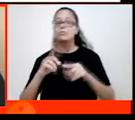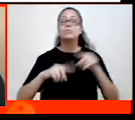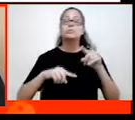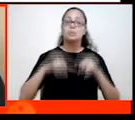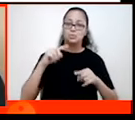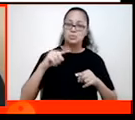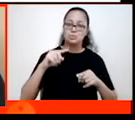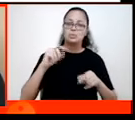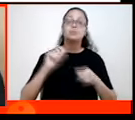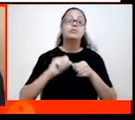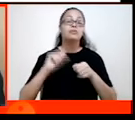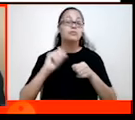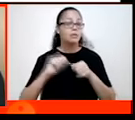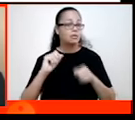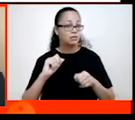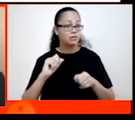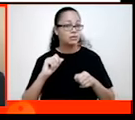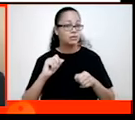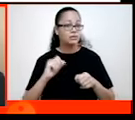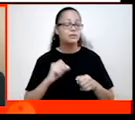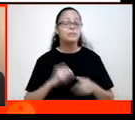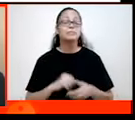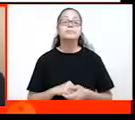os produtos passaram a ser produzidos